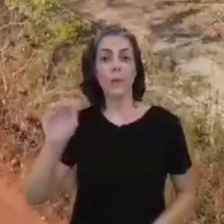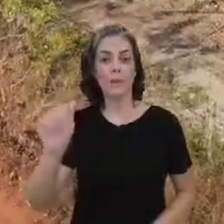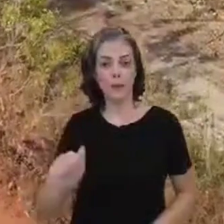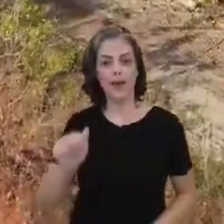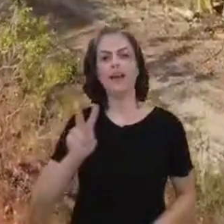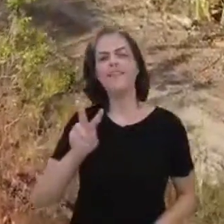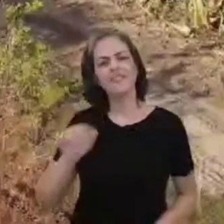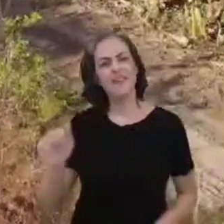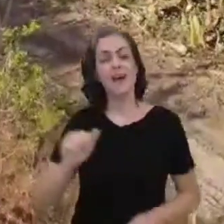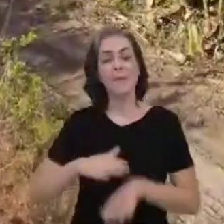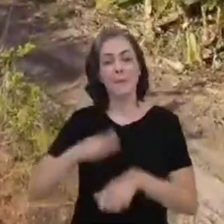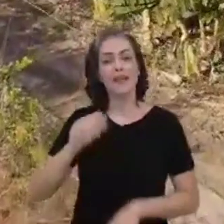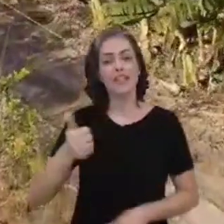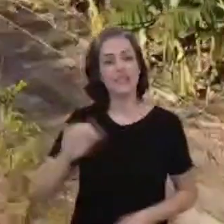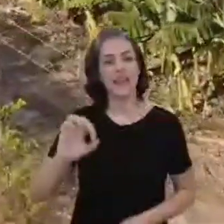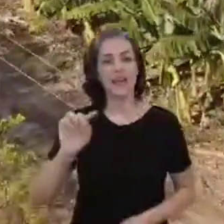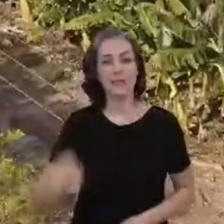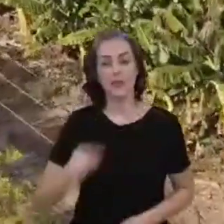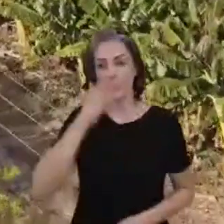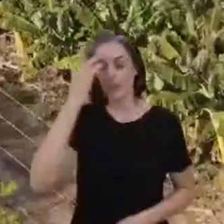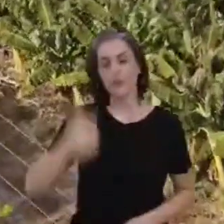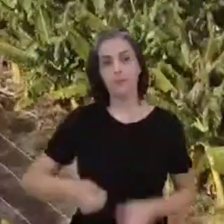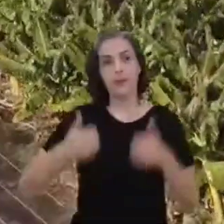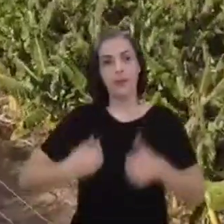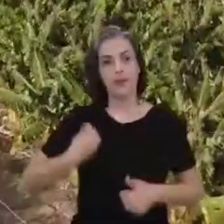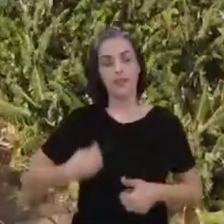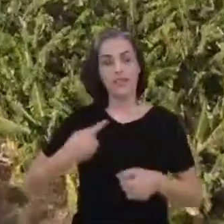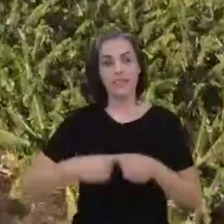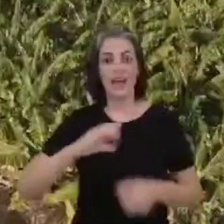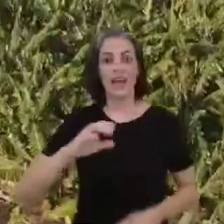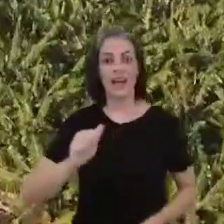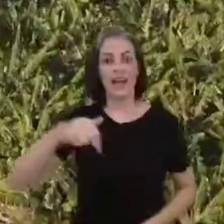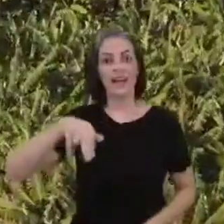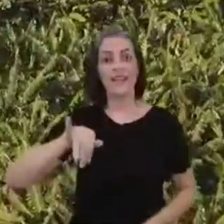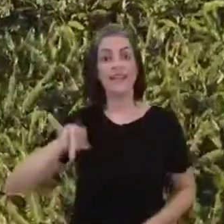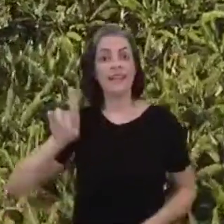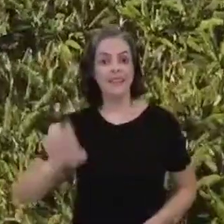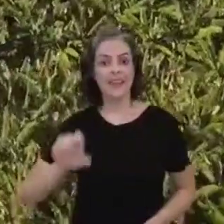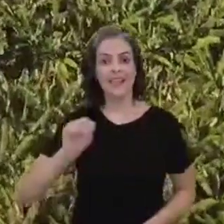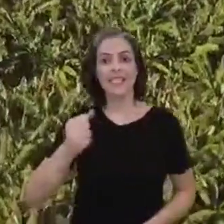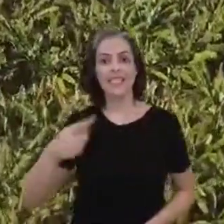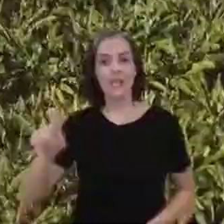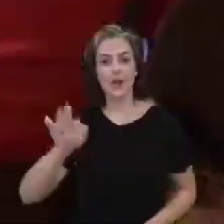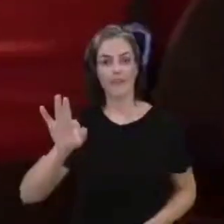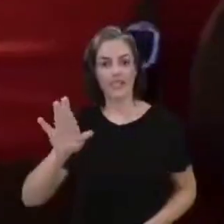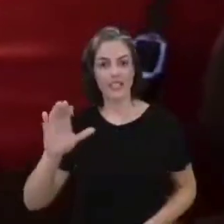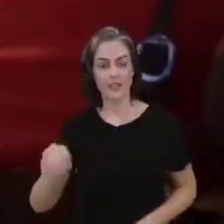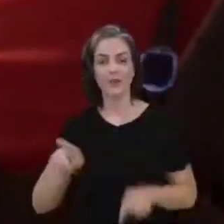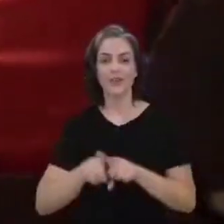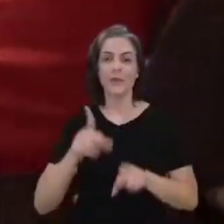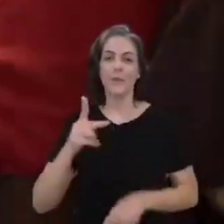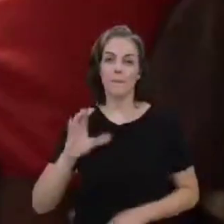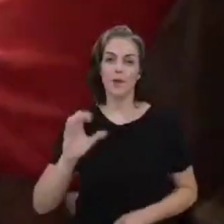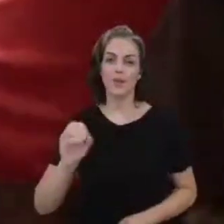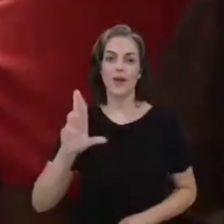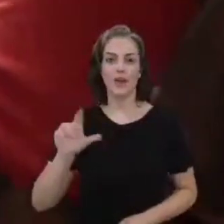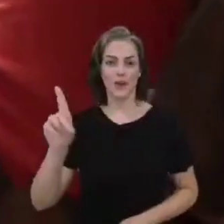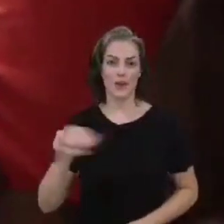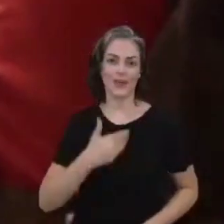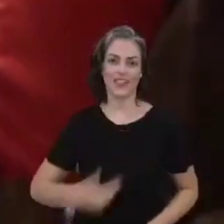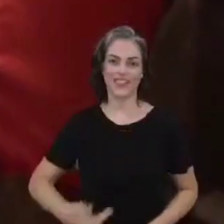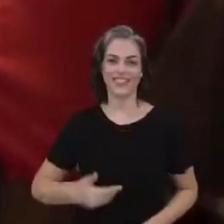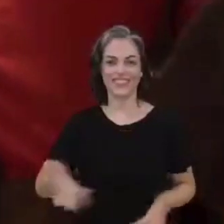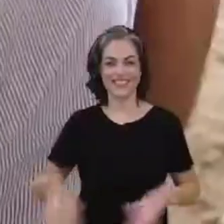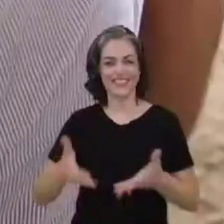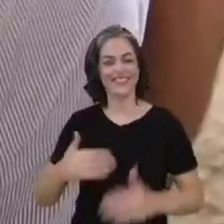ação vai beneficiar mais de 10 mil pessoas nas cidades de Canindé de São Francisco e Poço Redondo. É o governo federal trabalhando